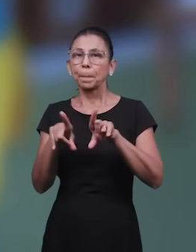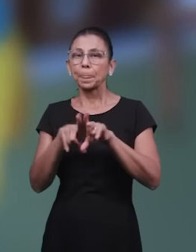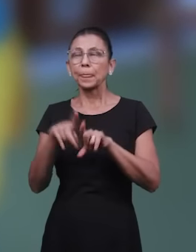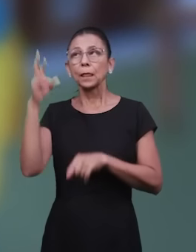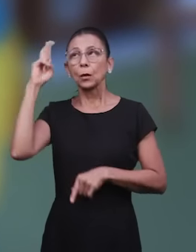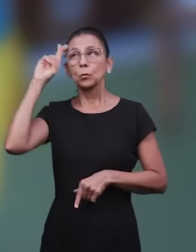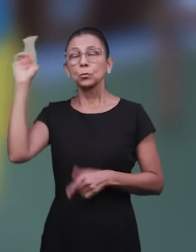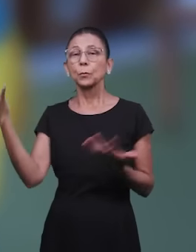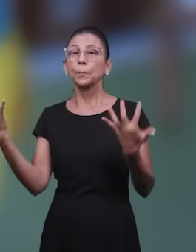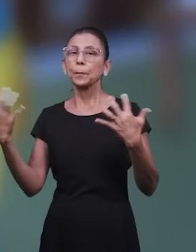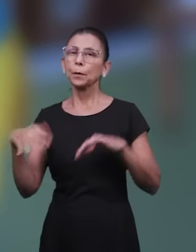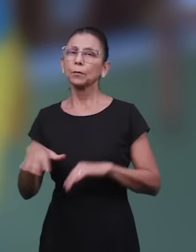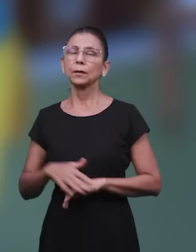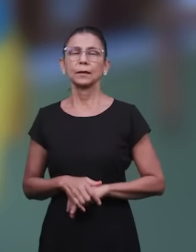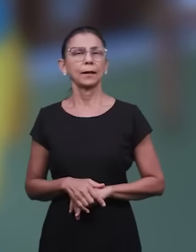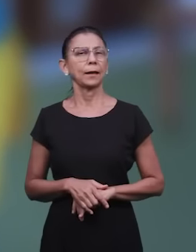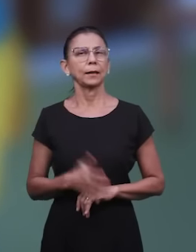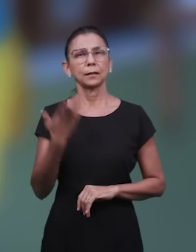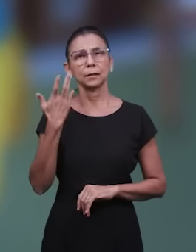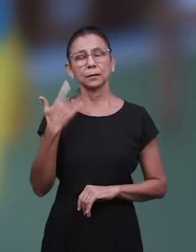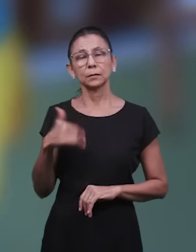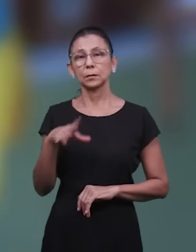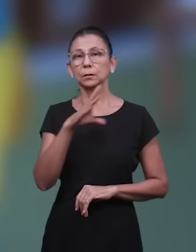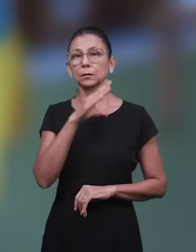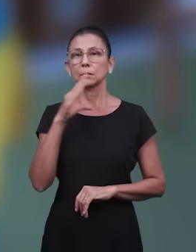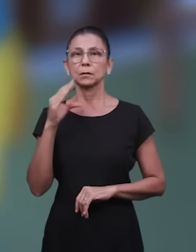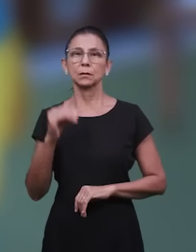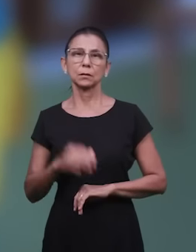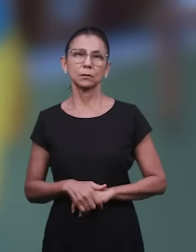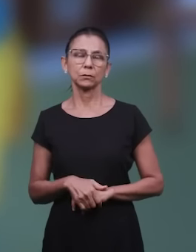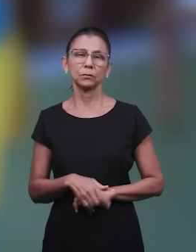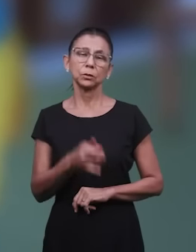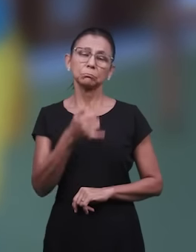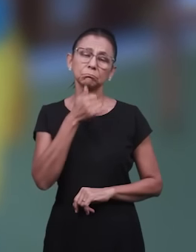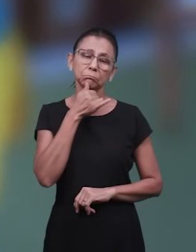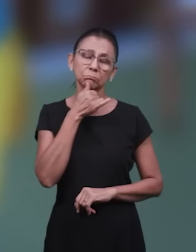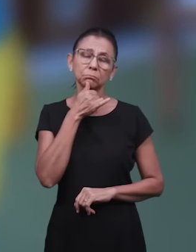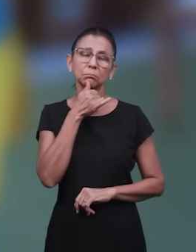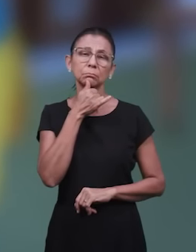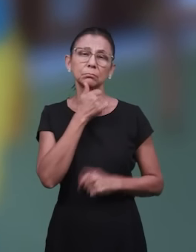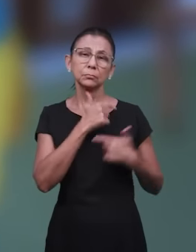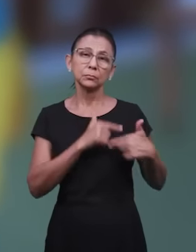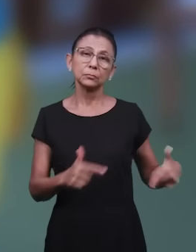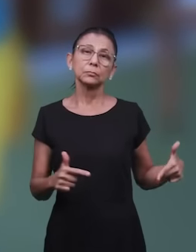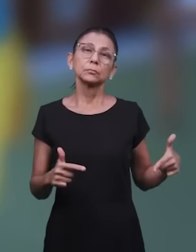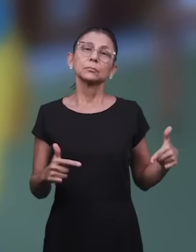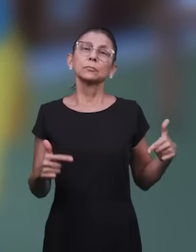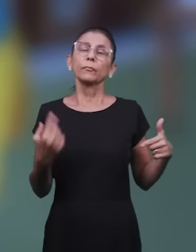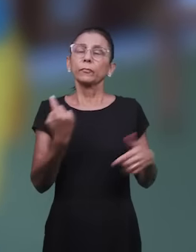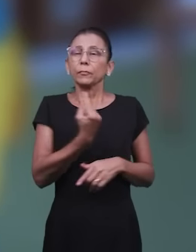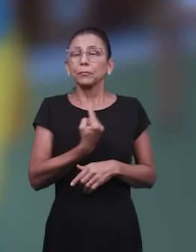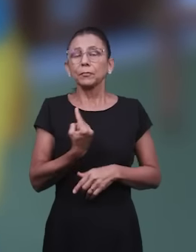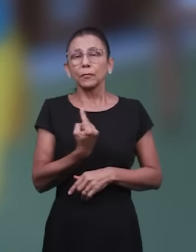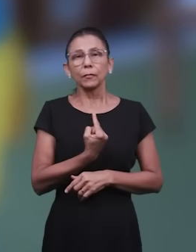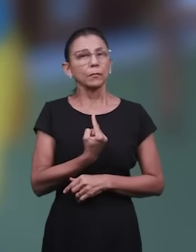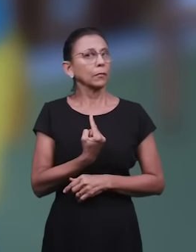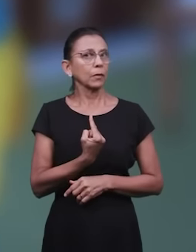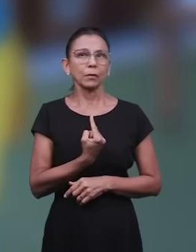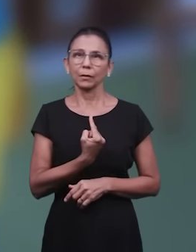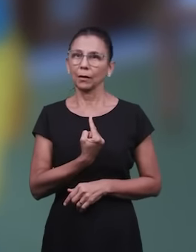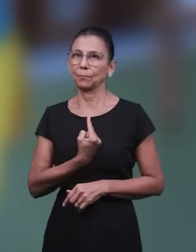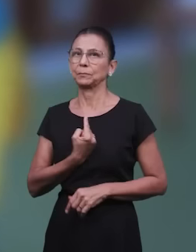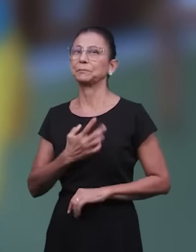que nenhuma criança, intermediário ou adolescente ande com seu coração triste, vazio,